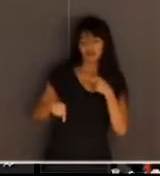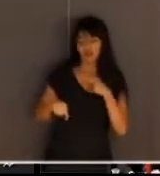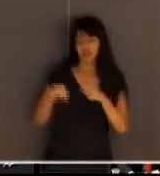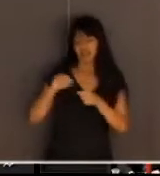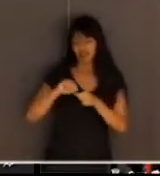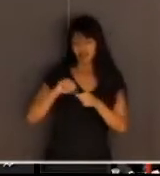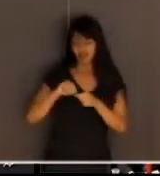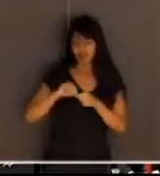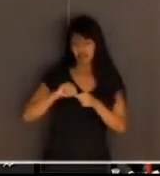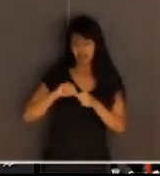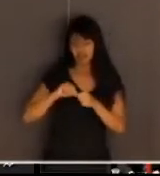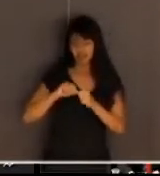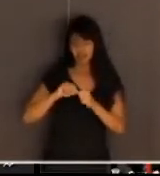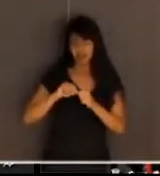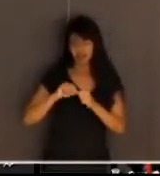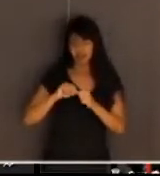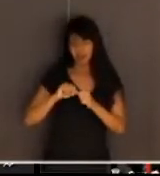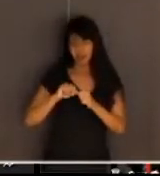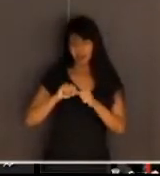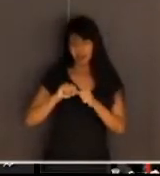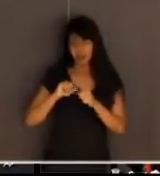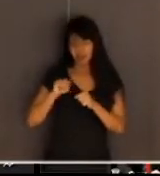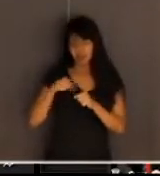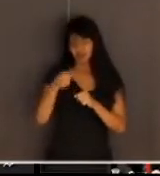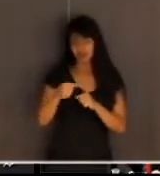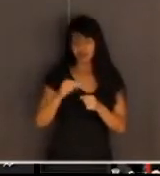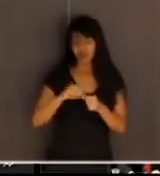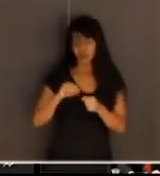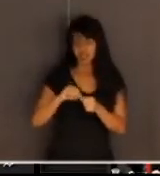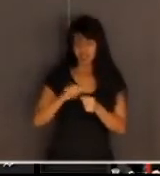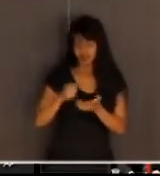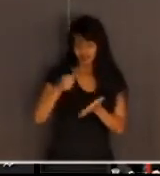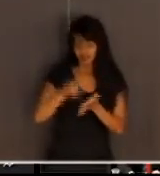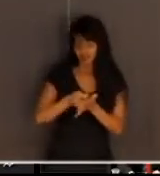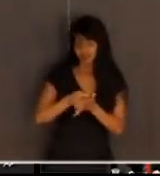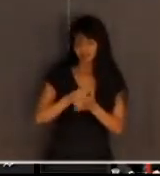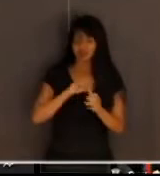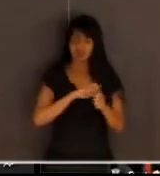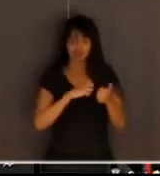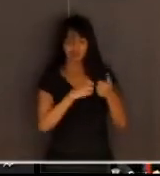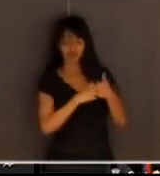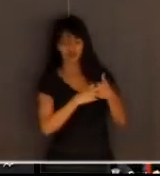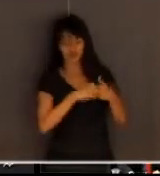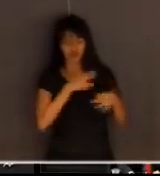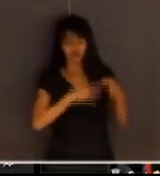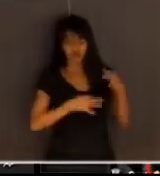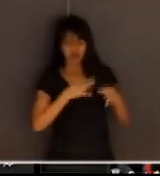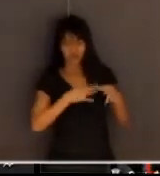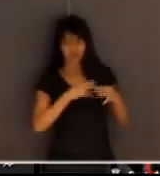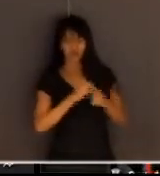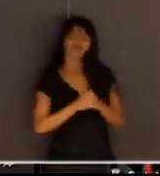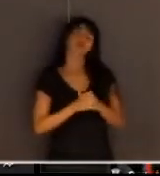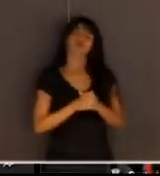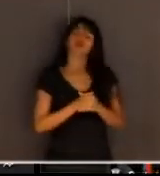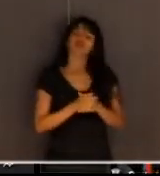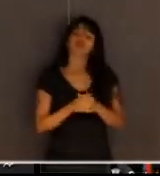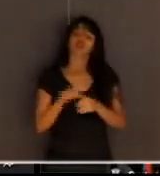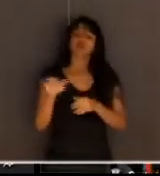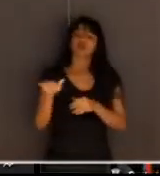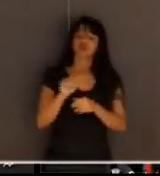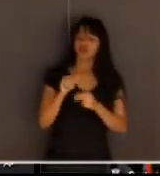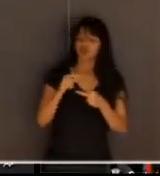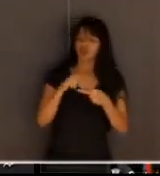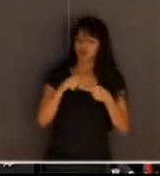execução logo que seja proferido o veredito pelo Tribunal do Júri. Então, chamo atenção para esses dois aspectos, cadeia